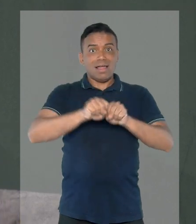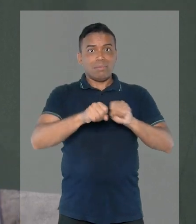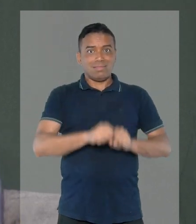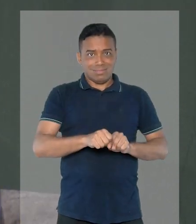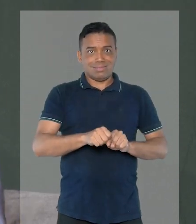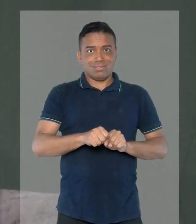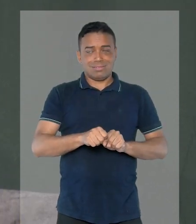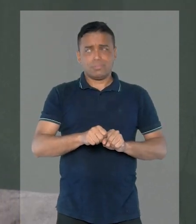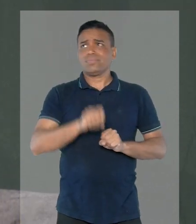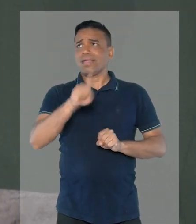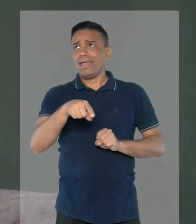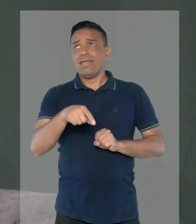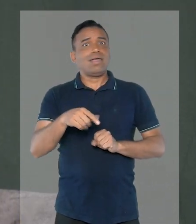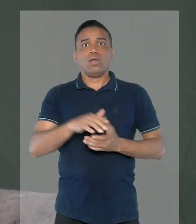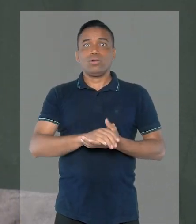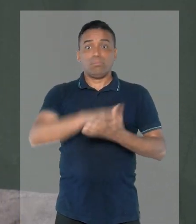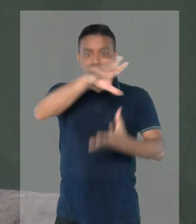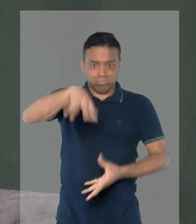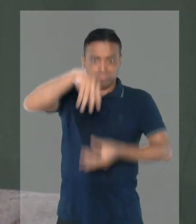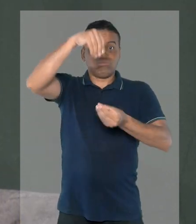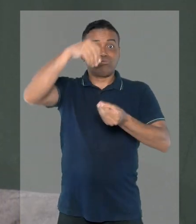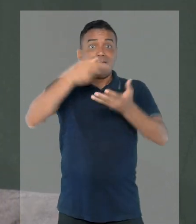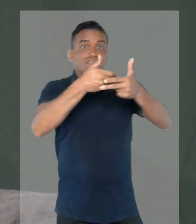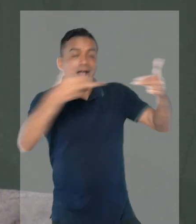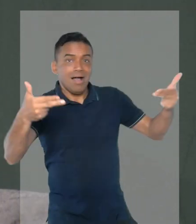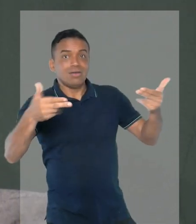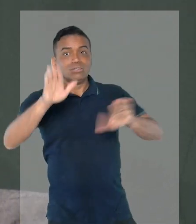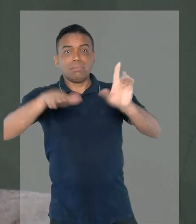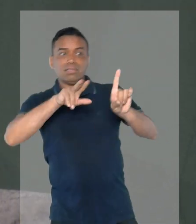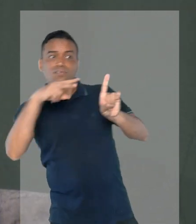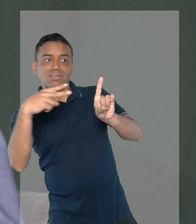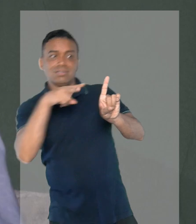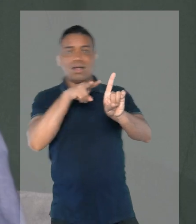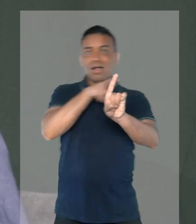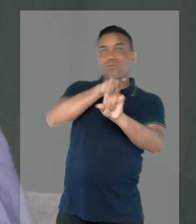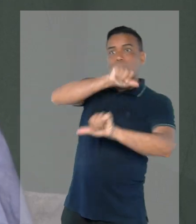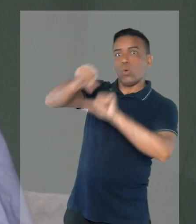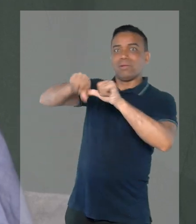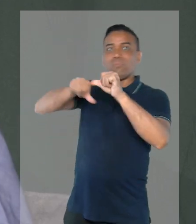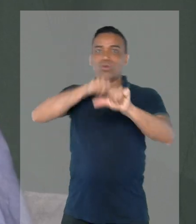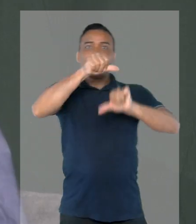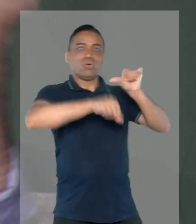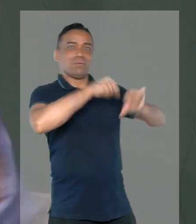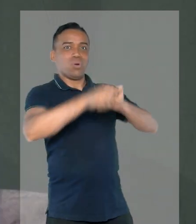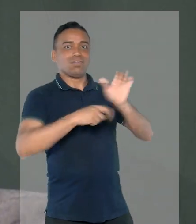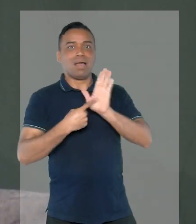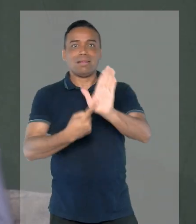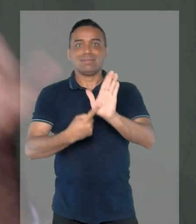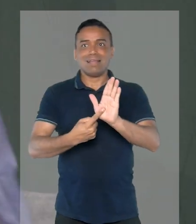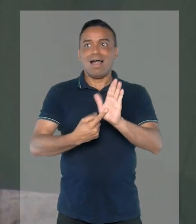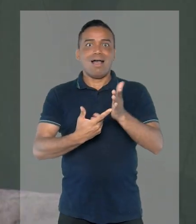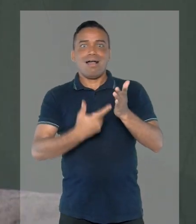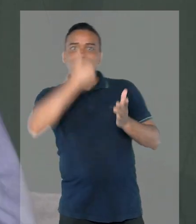consegue ser espectral, múltiplo, dependendo do ângulo que você olha, ele aparece de um modo, ele vai se apresentar